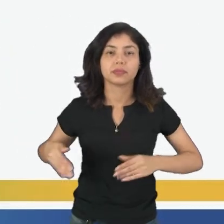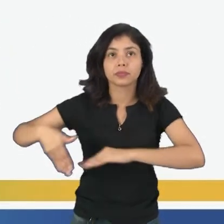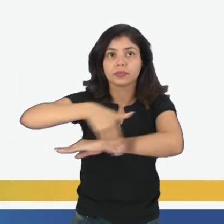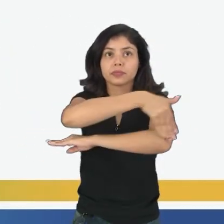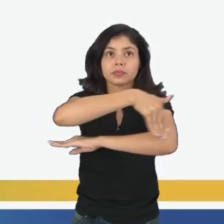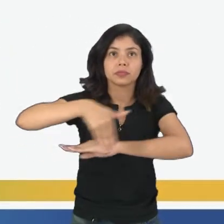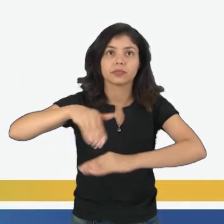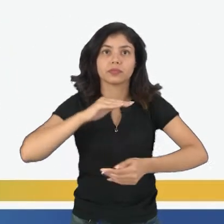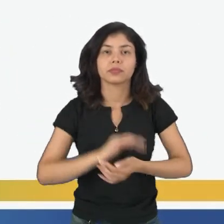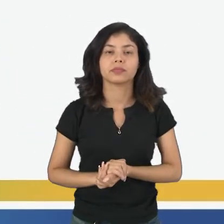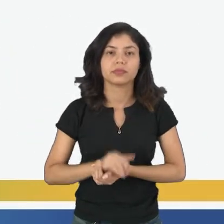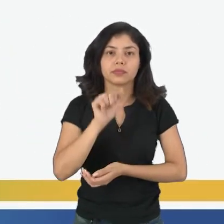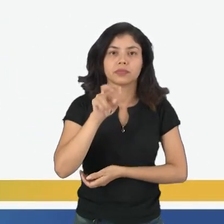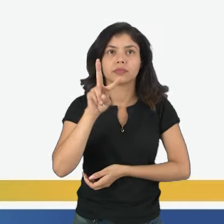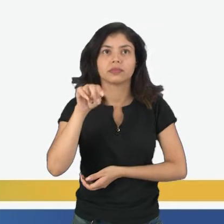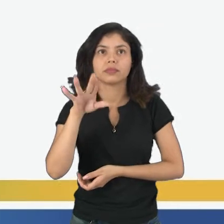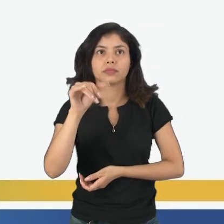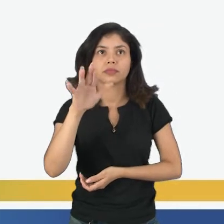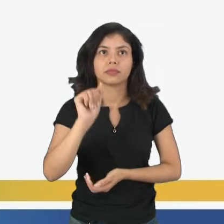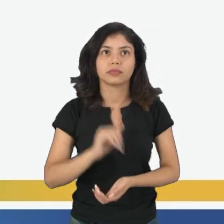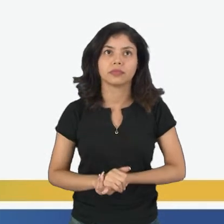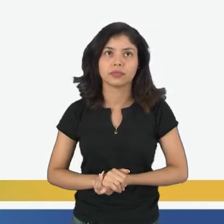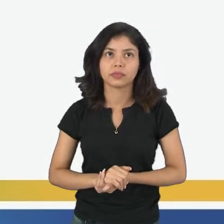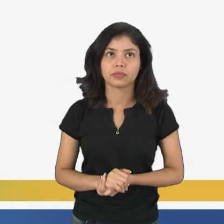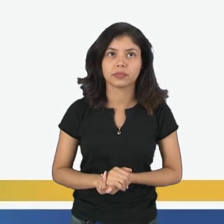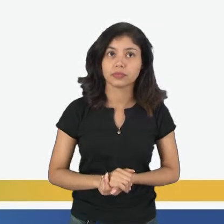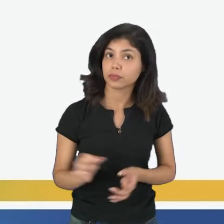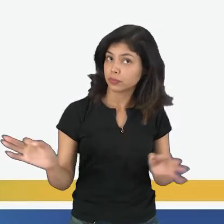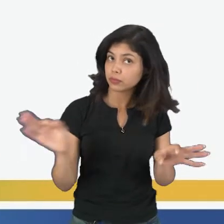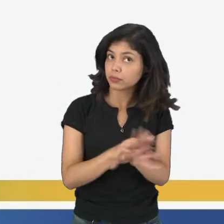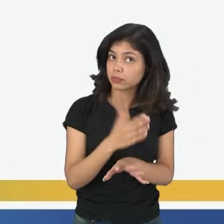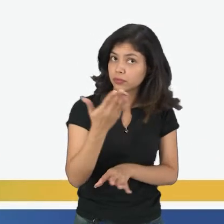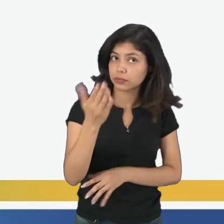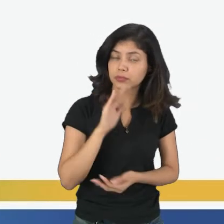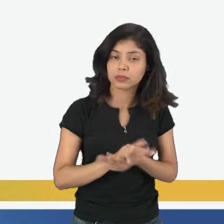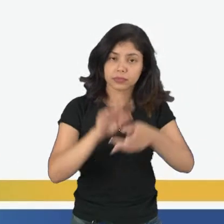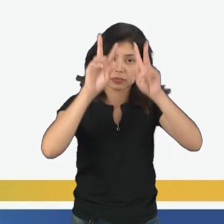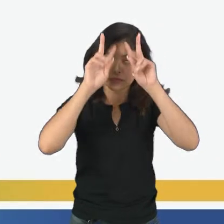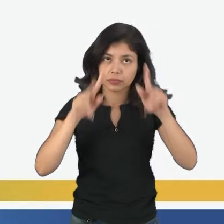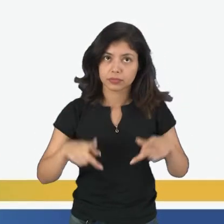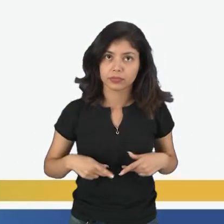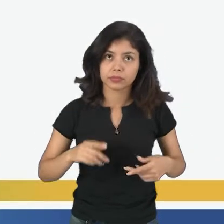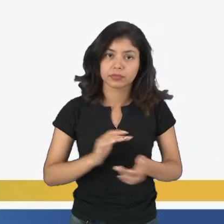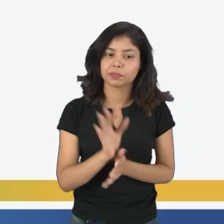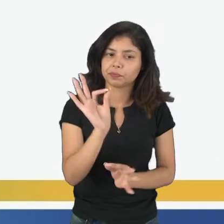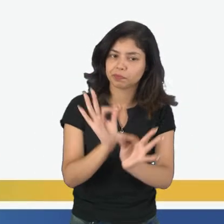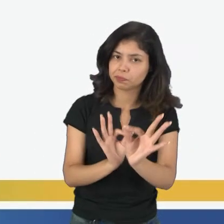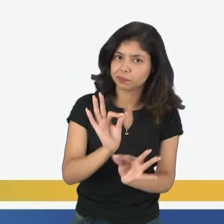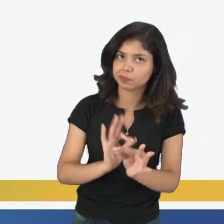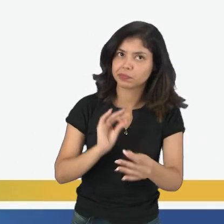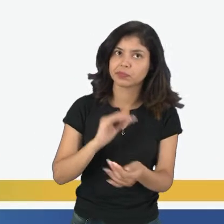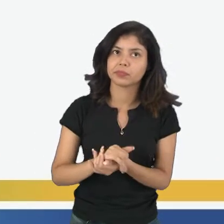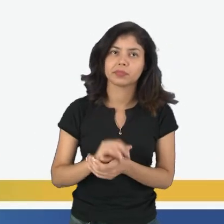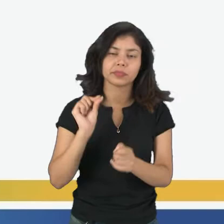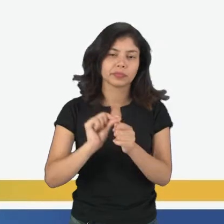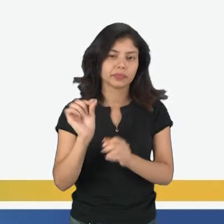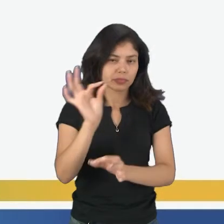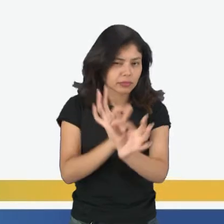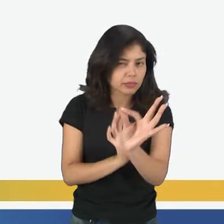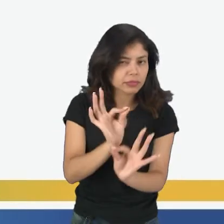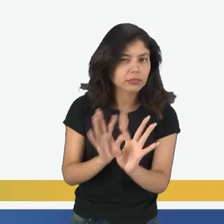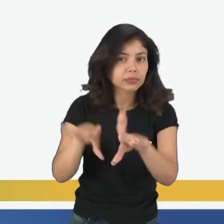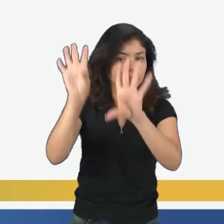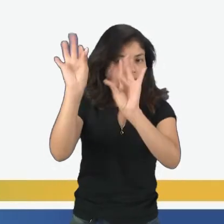ruas, avenidas e outros aspectos que foram o ser humano que construíram e remodelam